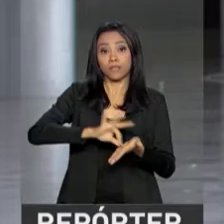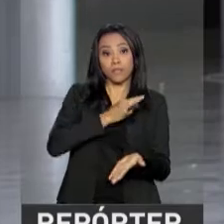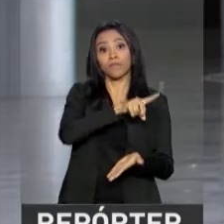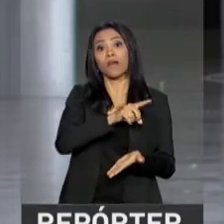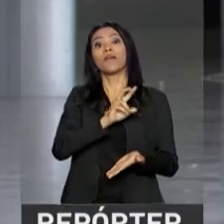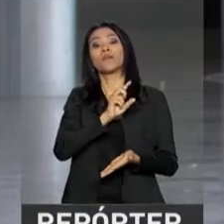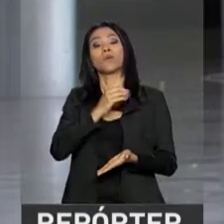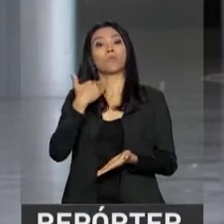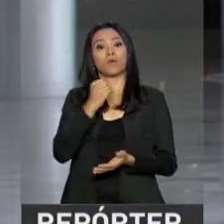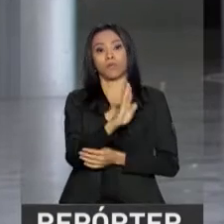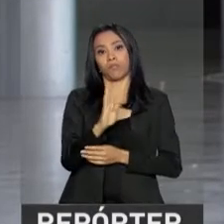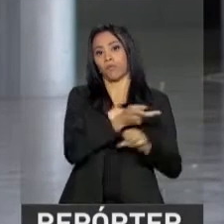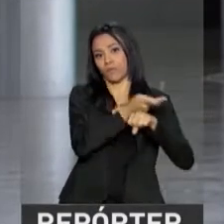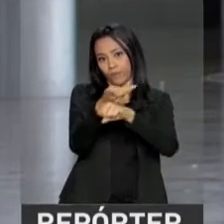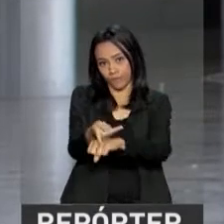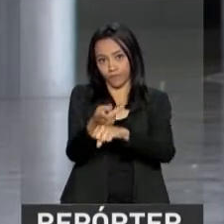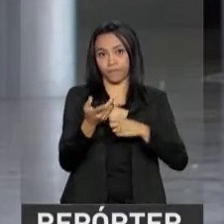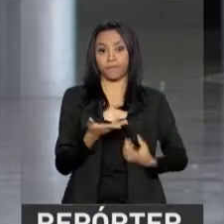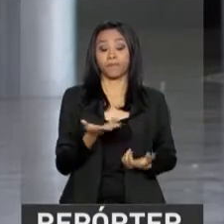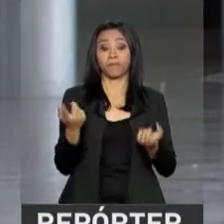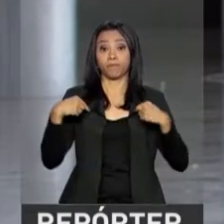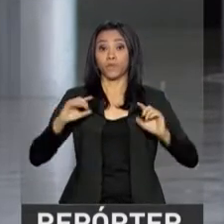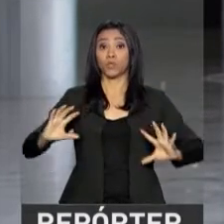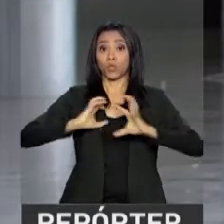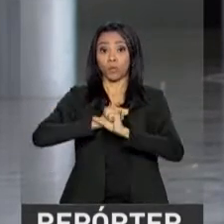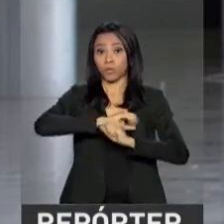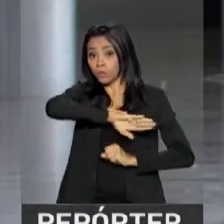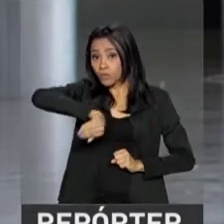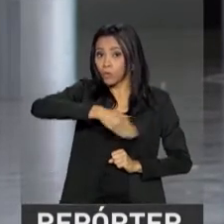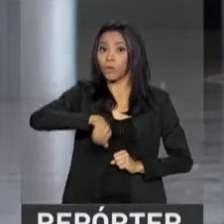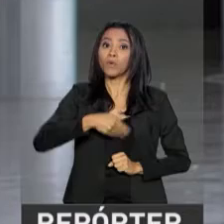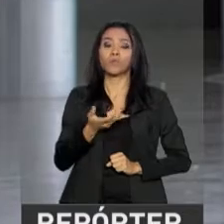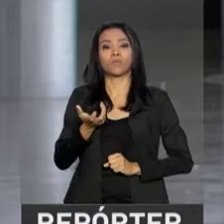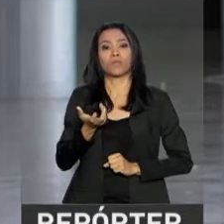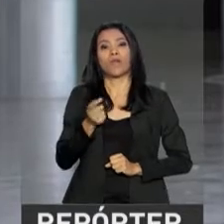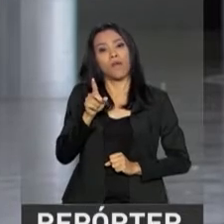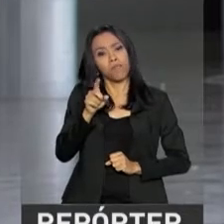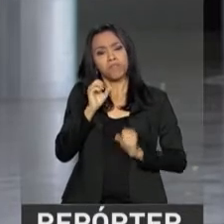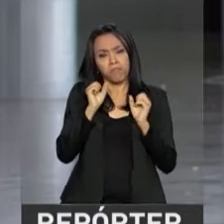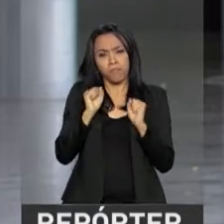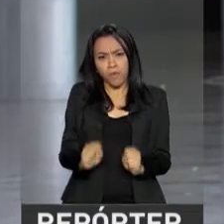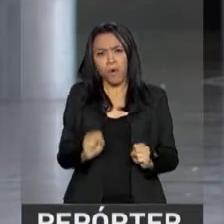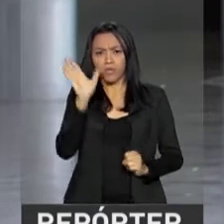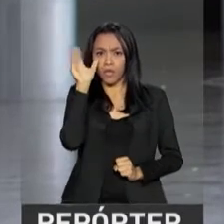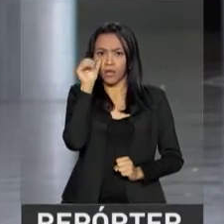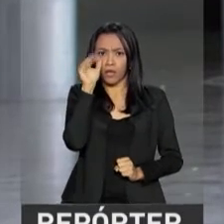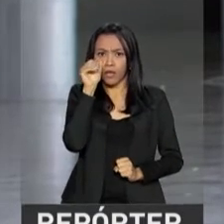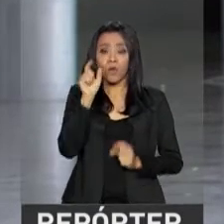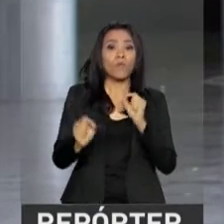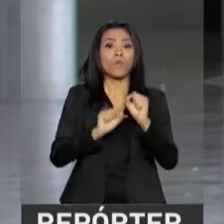pelo banco do brasil e carla o total do valor do saque o valor exato pode ser consultado pelo